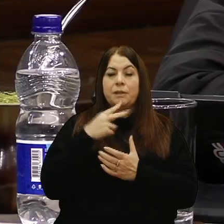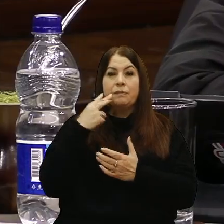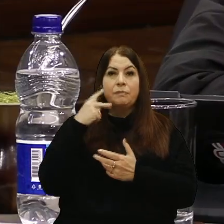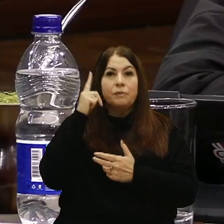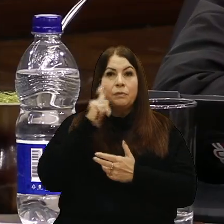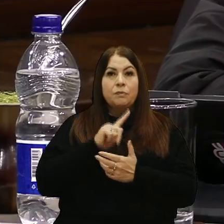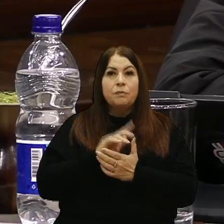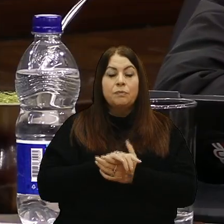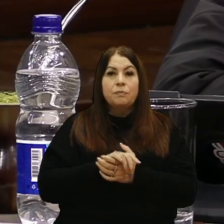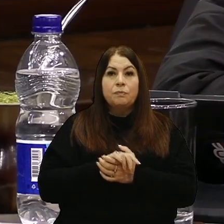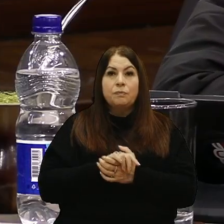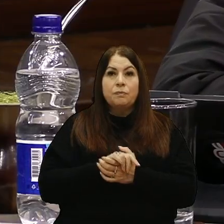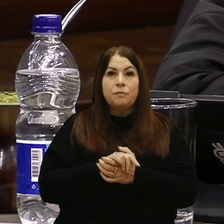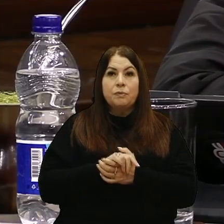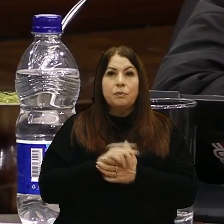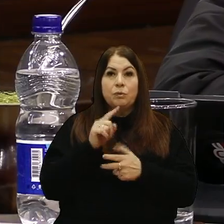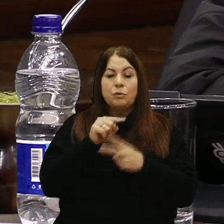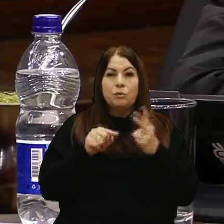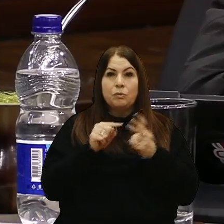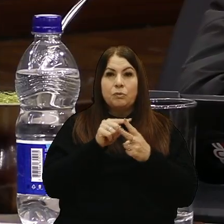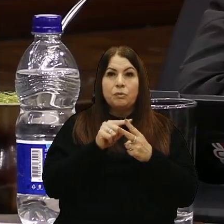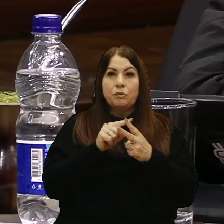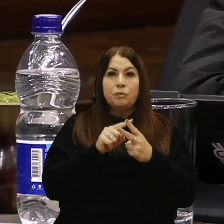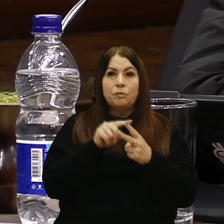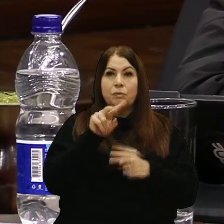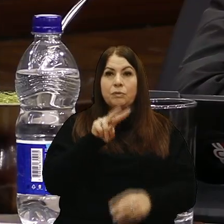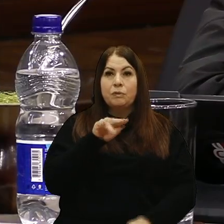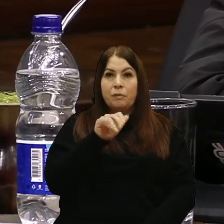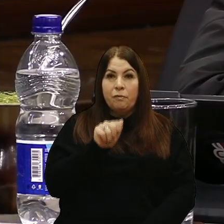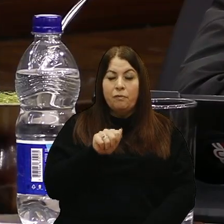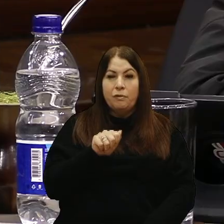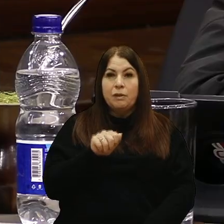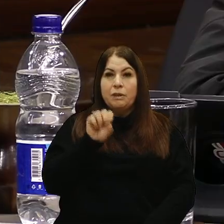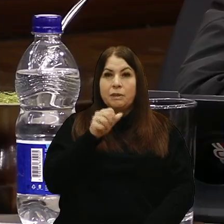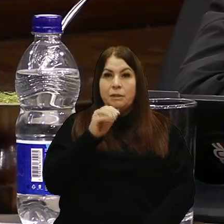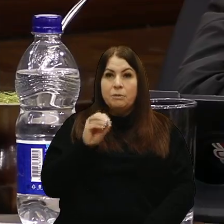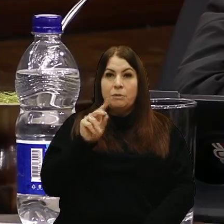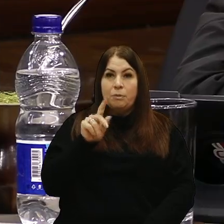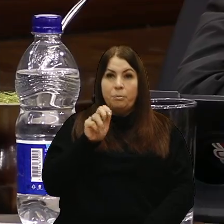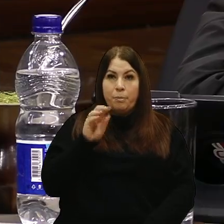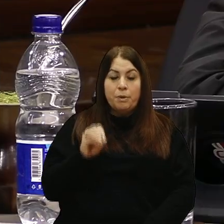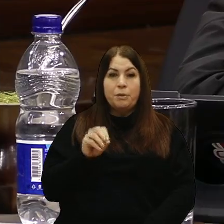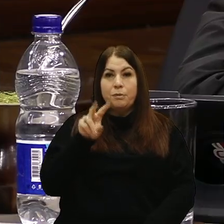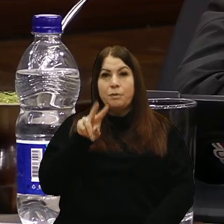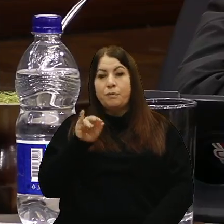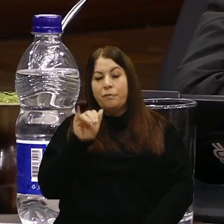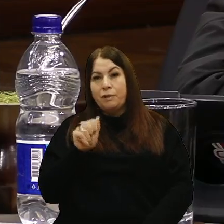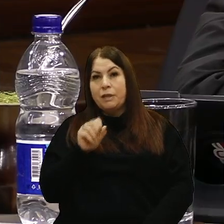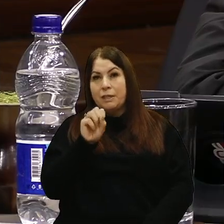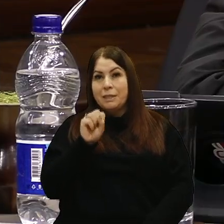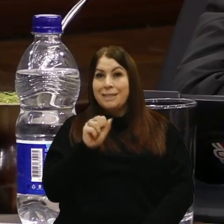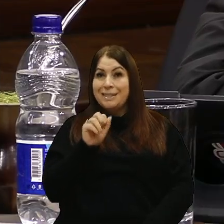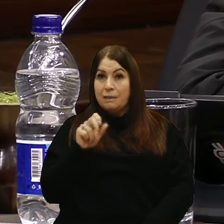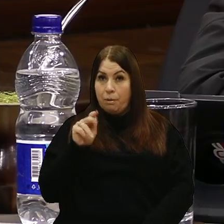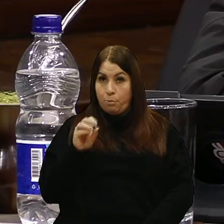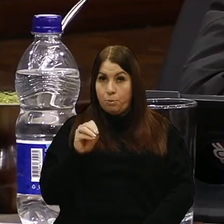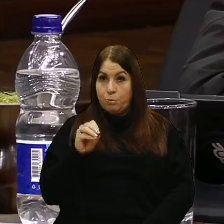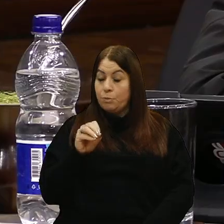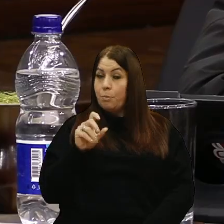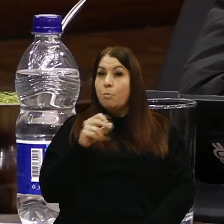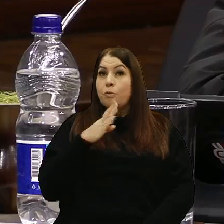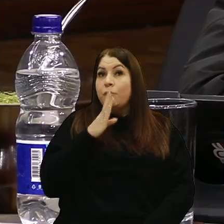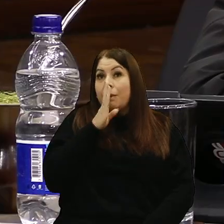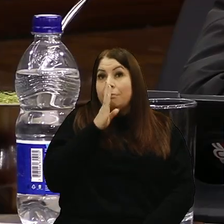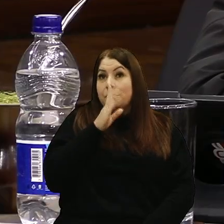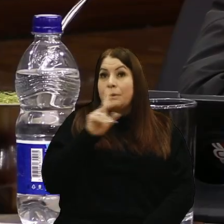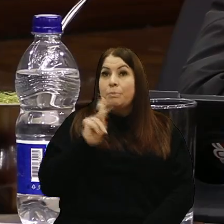sobre 2 situações, que é a Vila São Pedro e a Vila Sapo. Eu não posso permanecer calado sabendo que pessoas